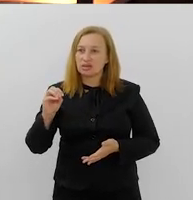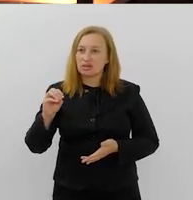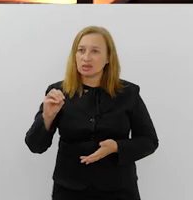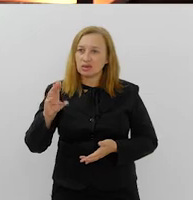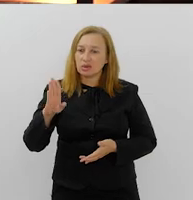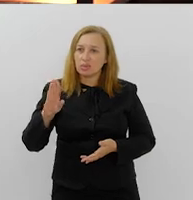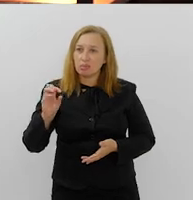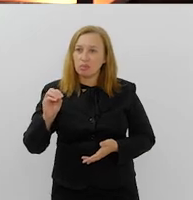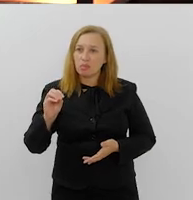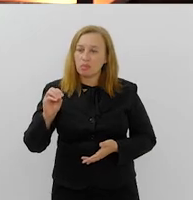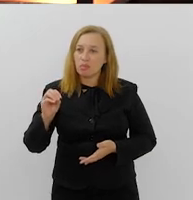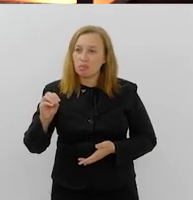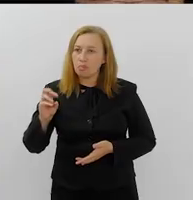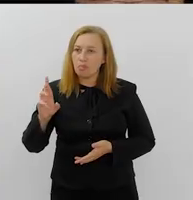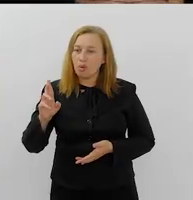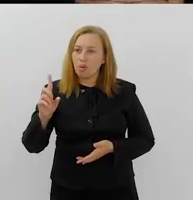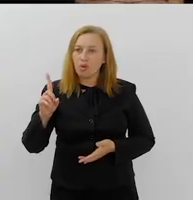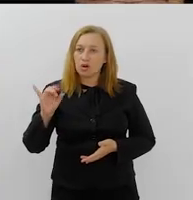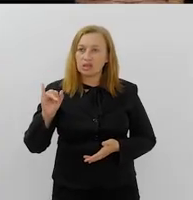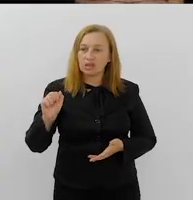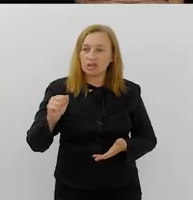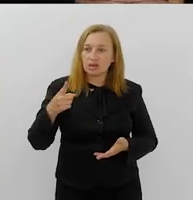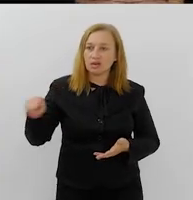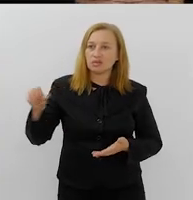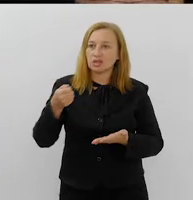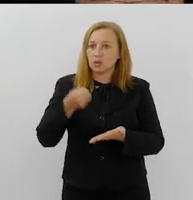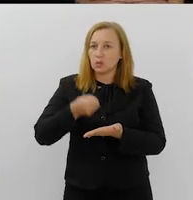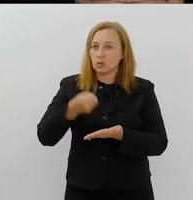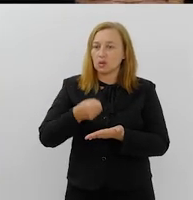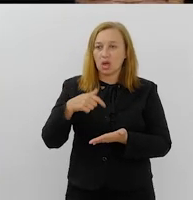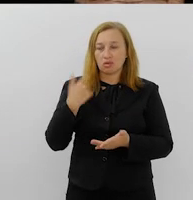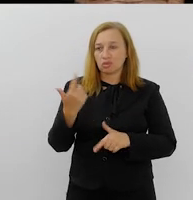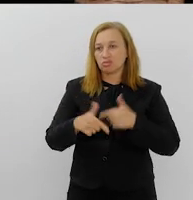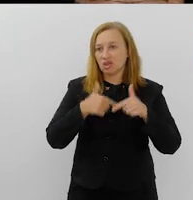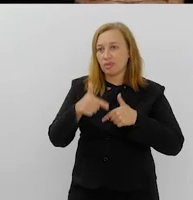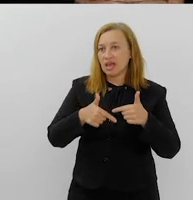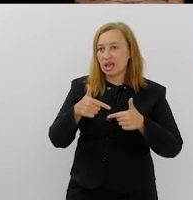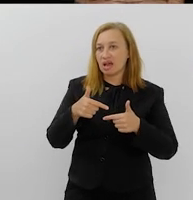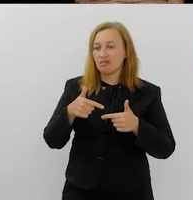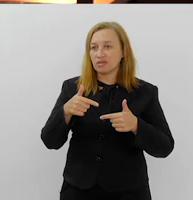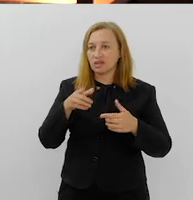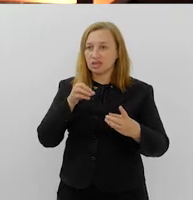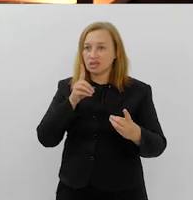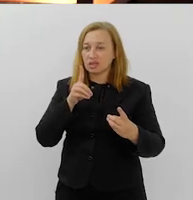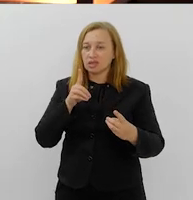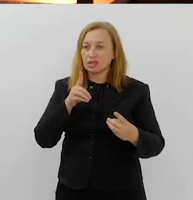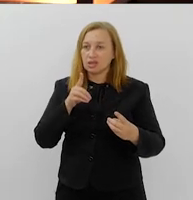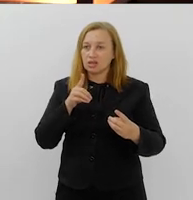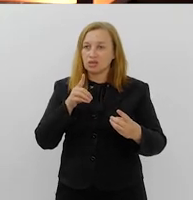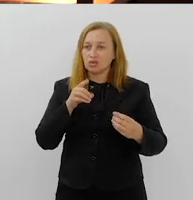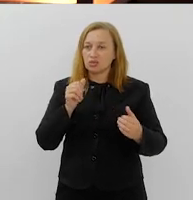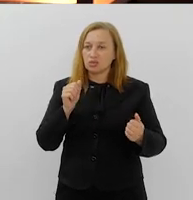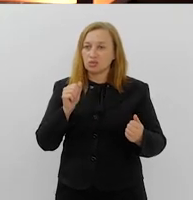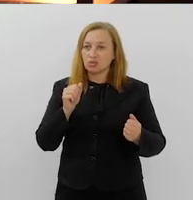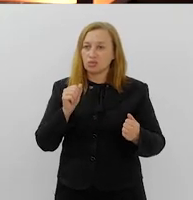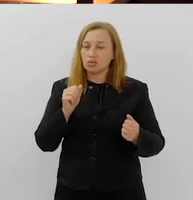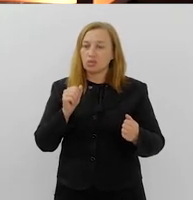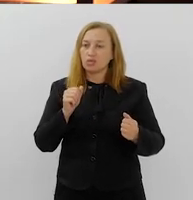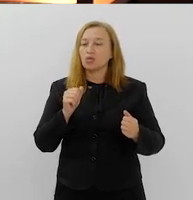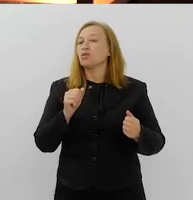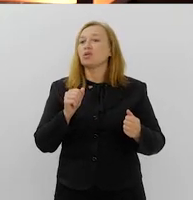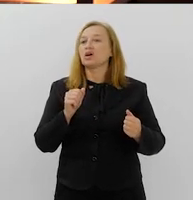era muito rigoroso, né? E eu não trabalhava diretamente com o público, mas a chefia